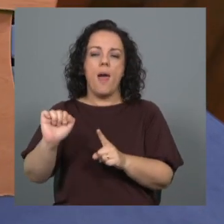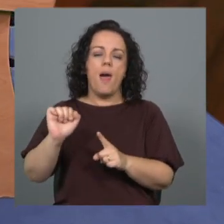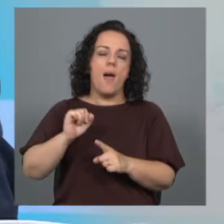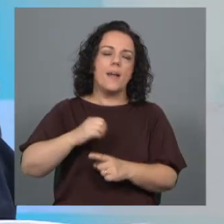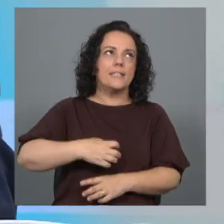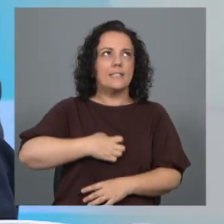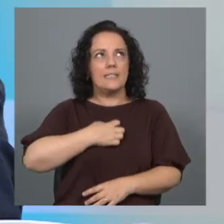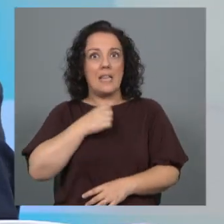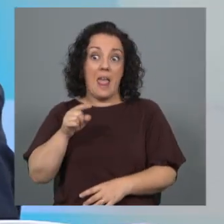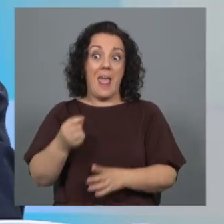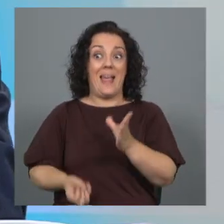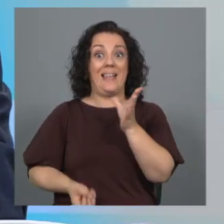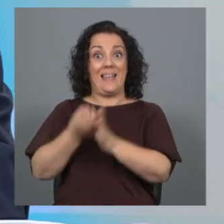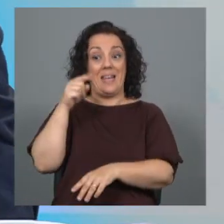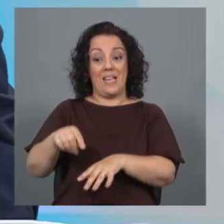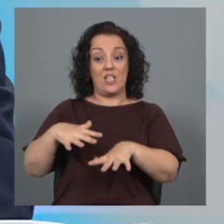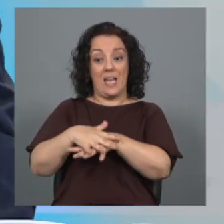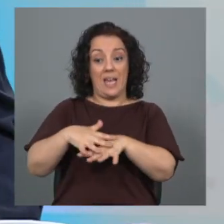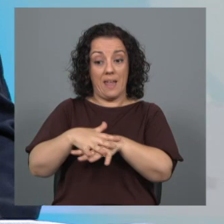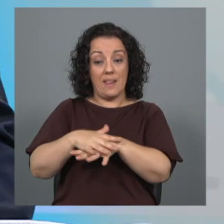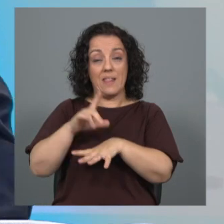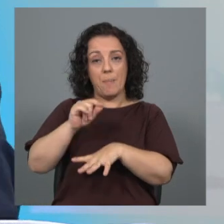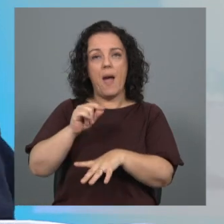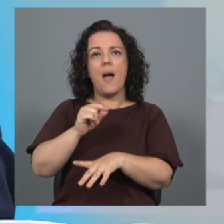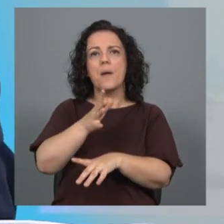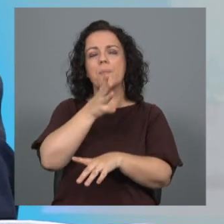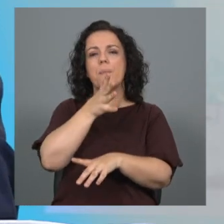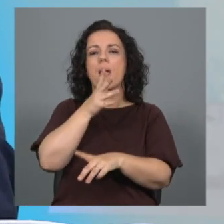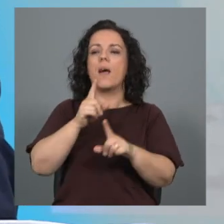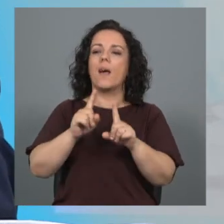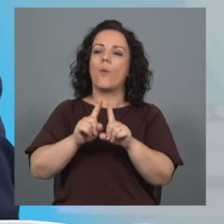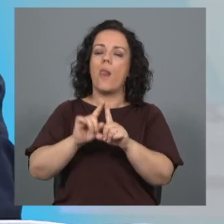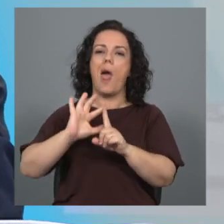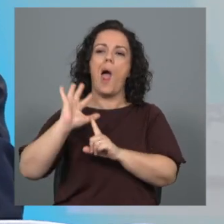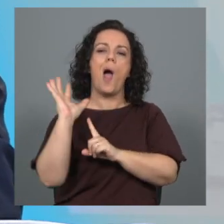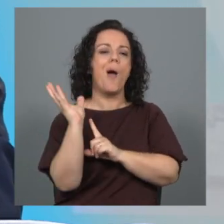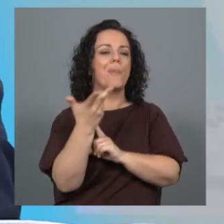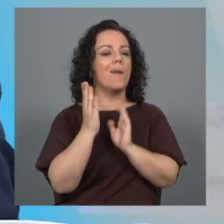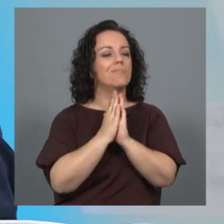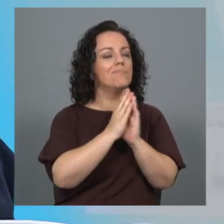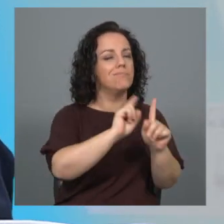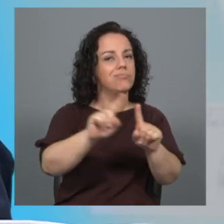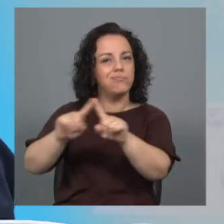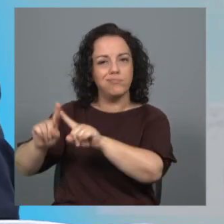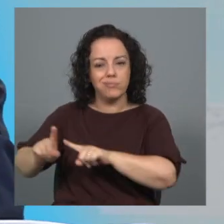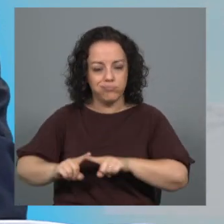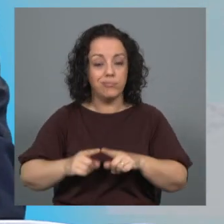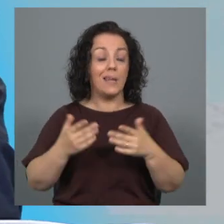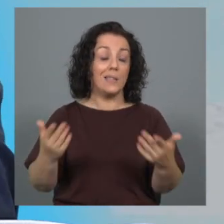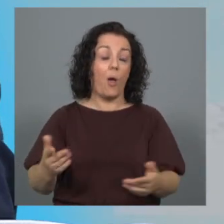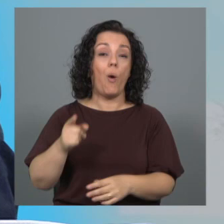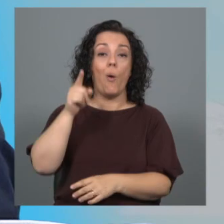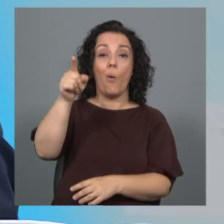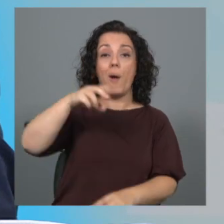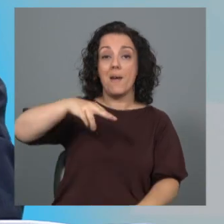rede surge também a desejar esta ambiência ecuménica e que, por isso, acolhemos com muito bom grado o convite do